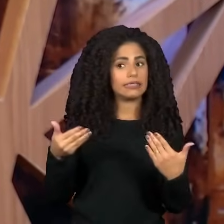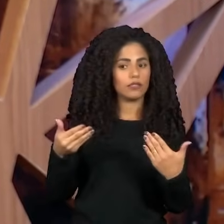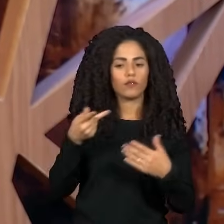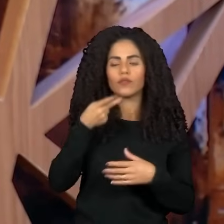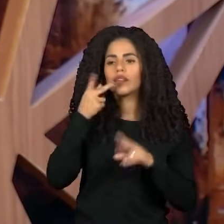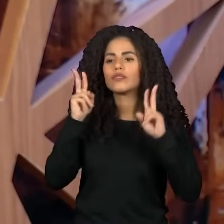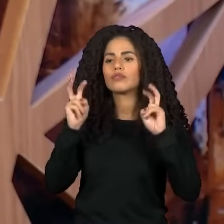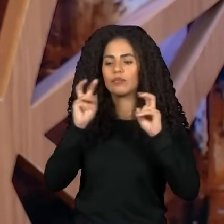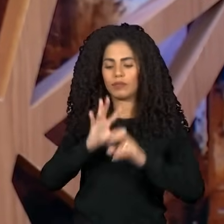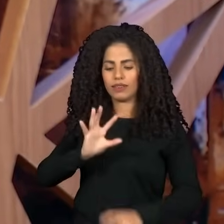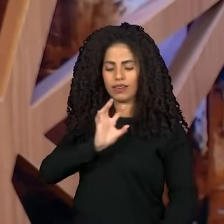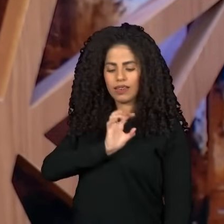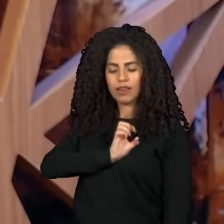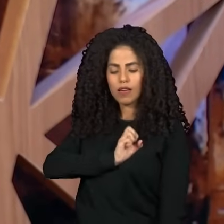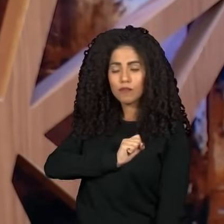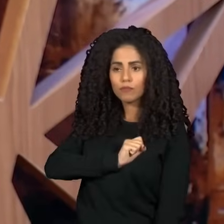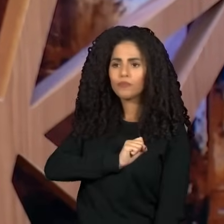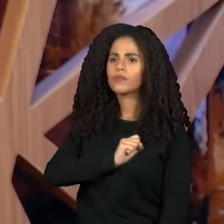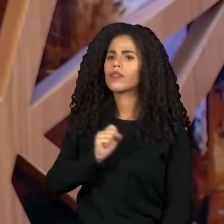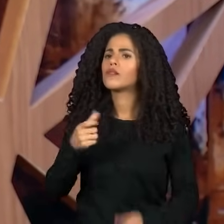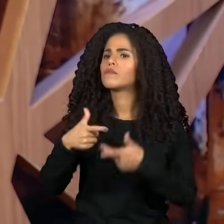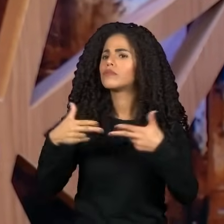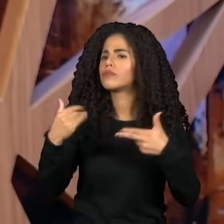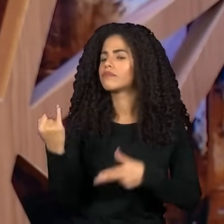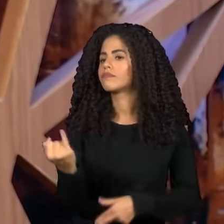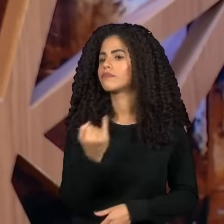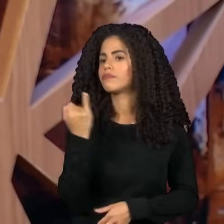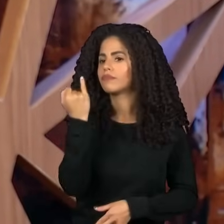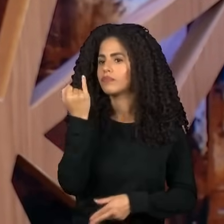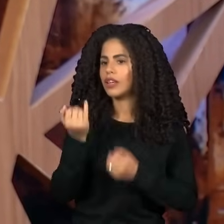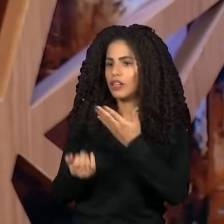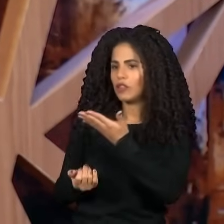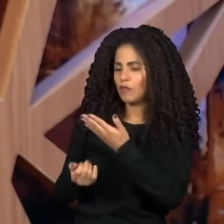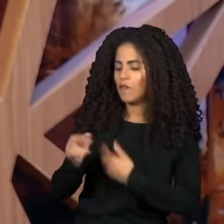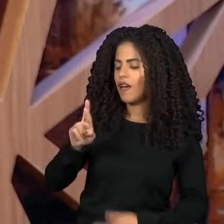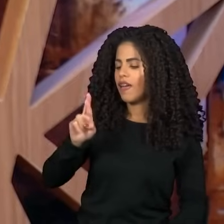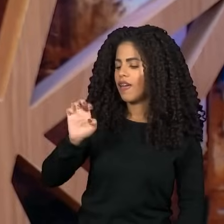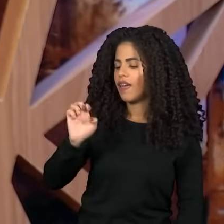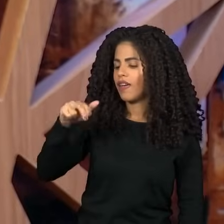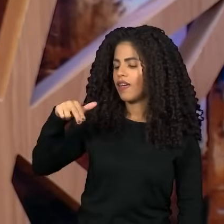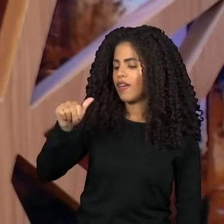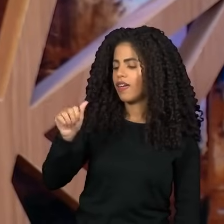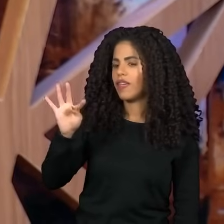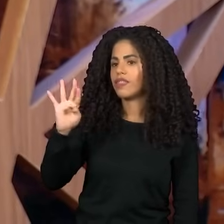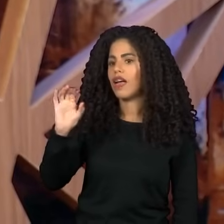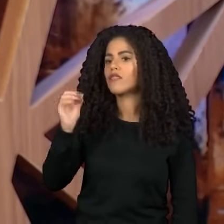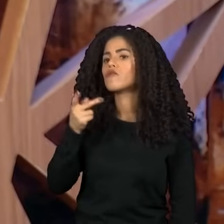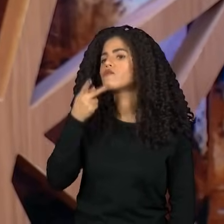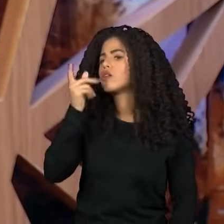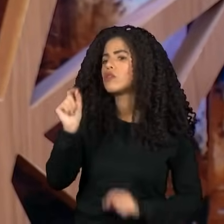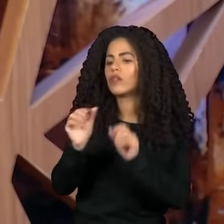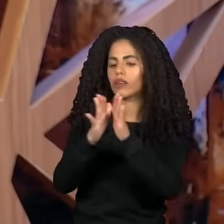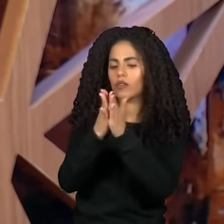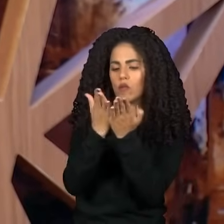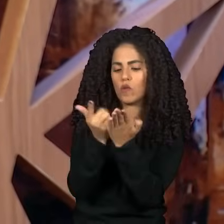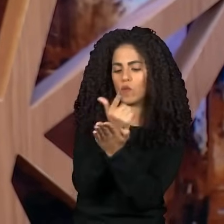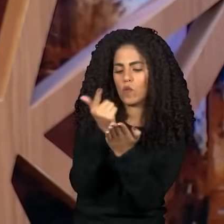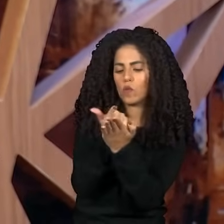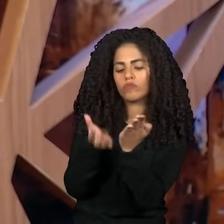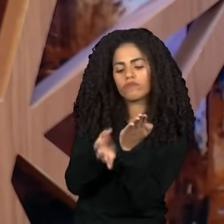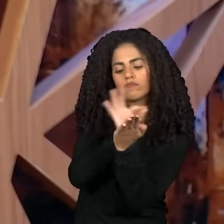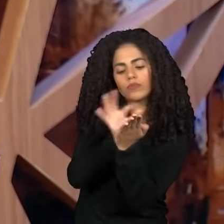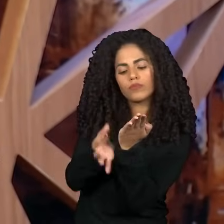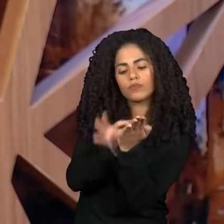amor, tem algo muito importante que o próprio Renato traz no livro, que o amor ele é uma travessia, e ele